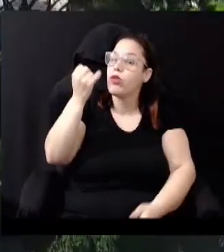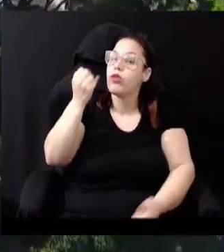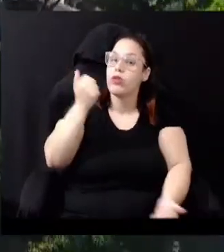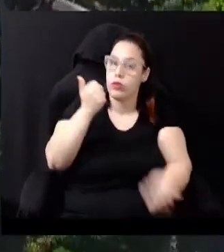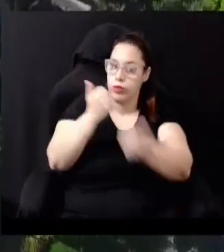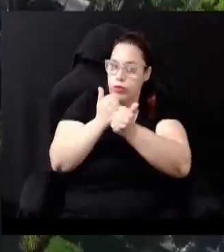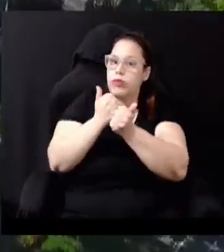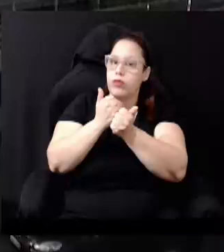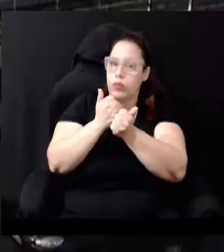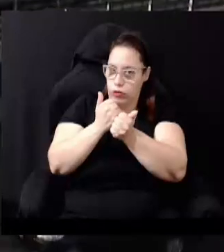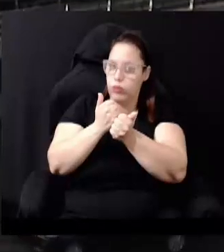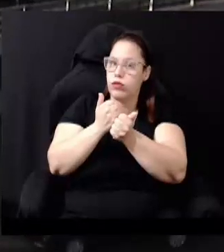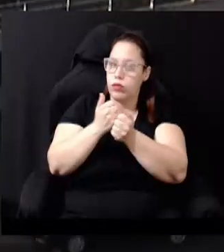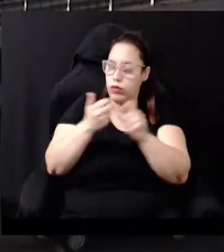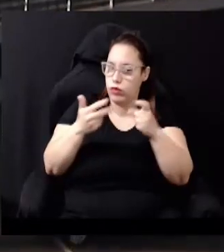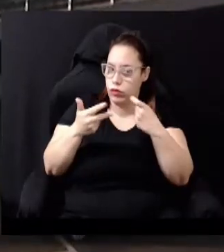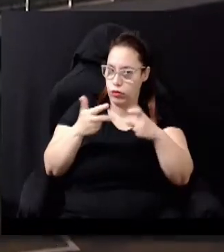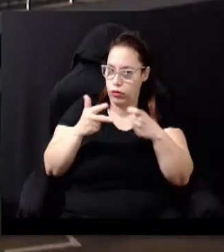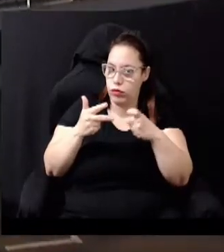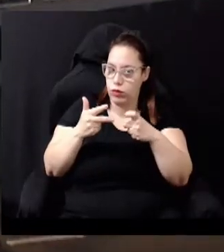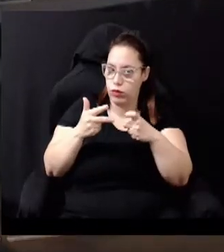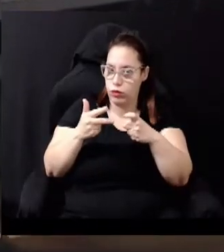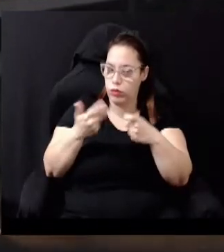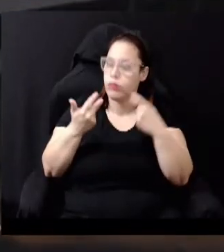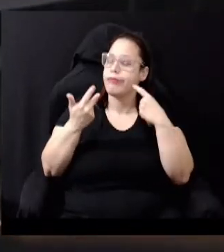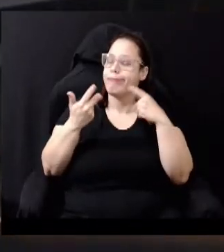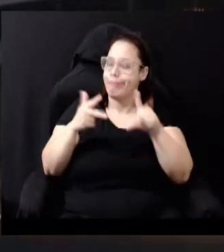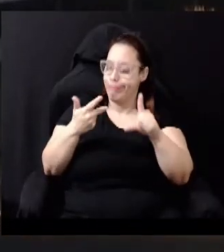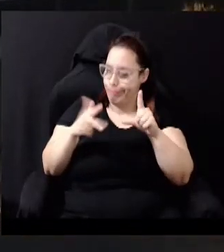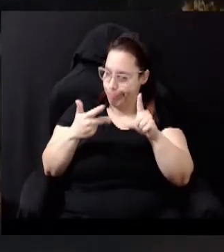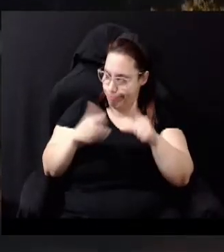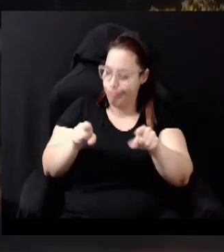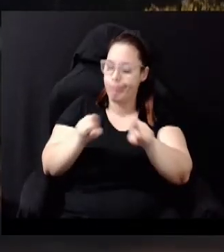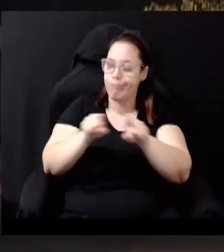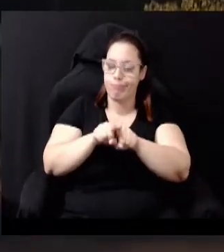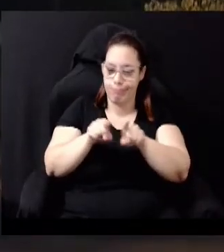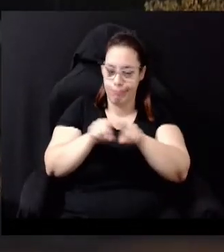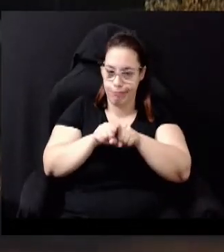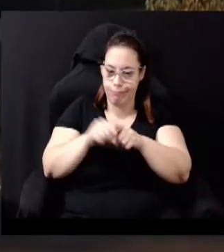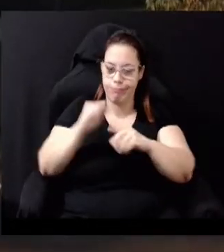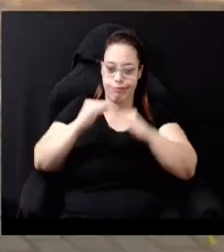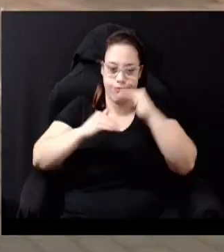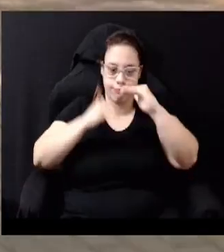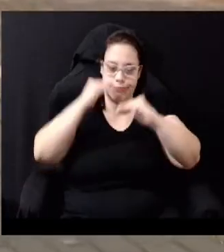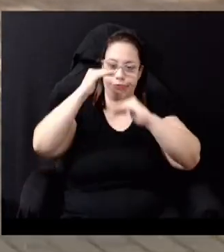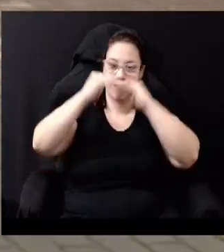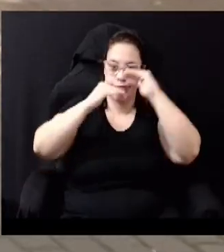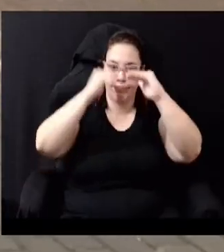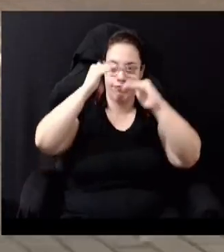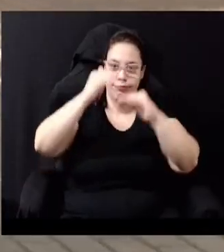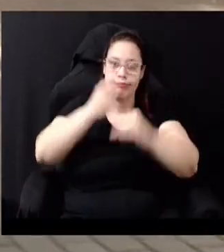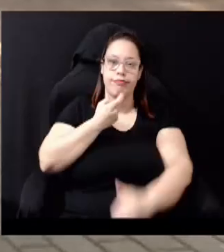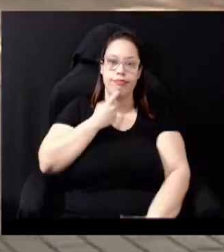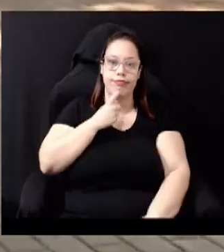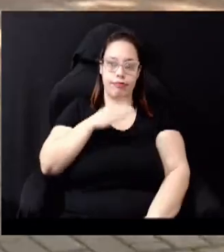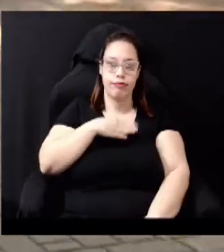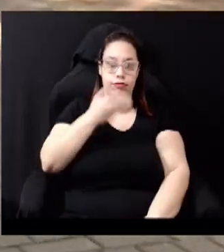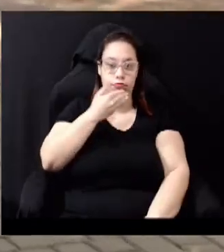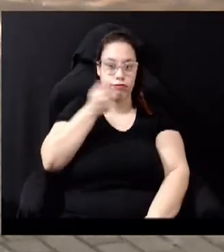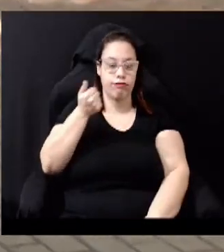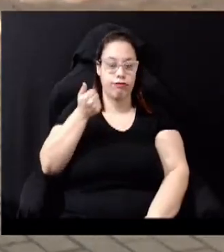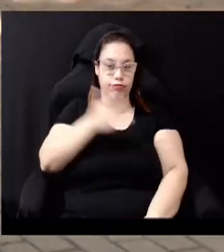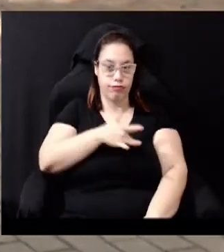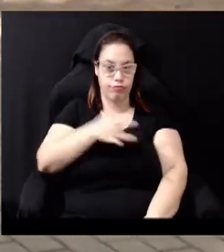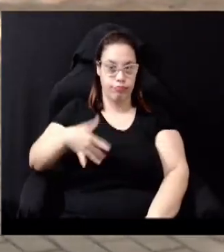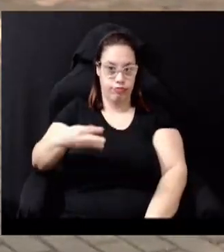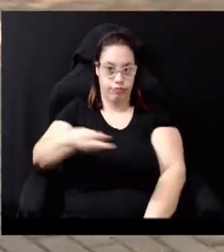entre executivo e legislativo para o desenvolvimento da cidade e melhor qualidade de